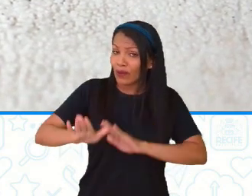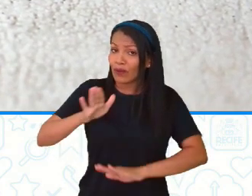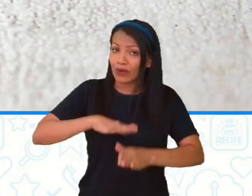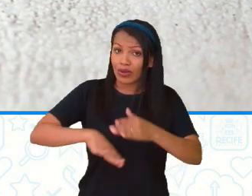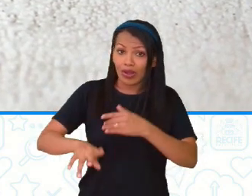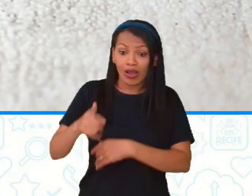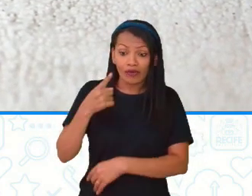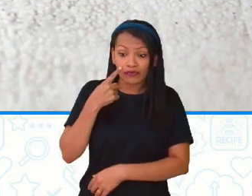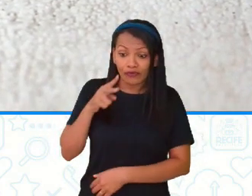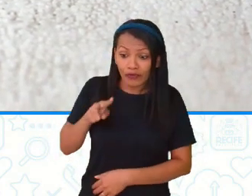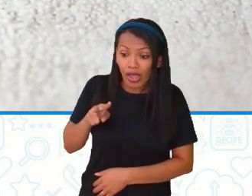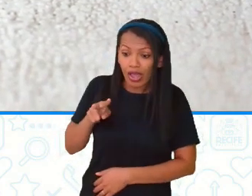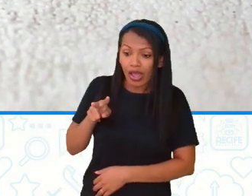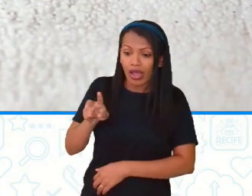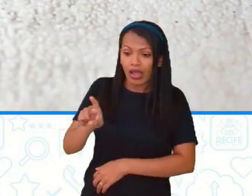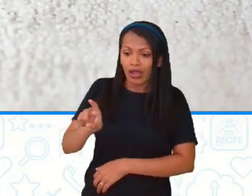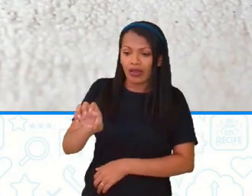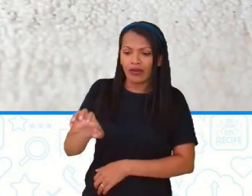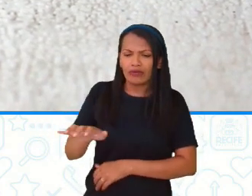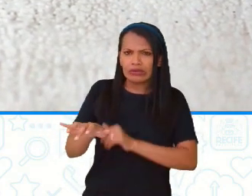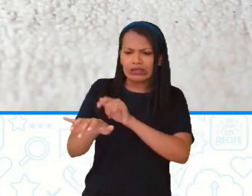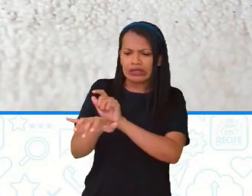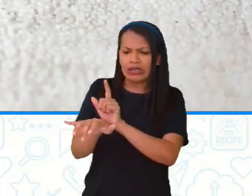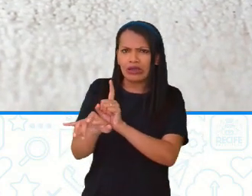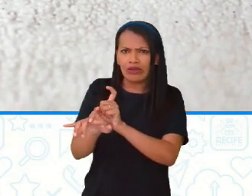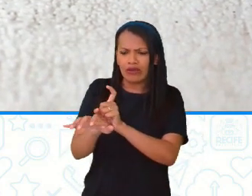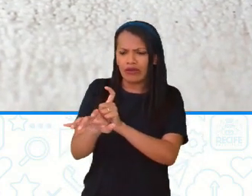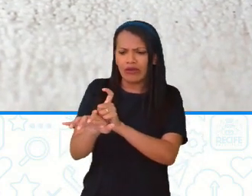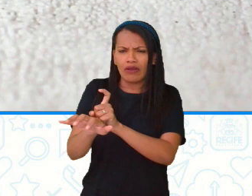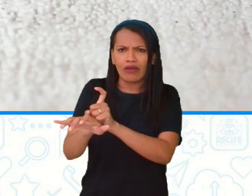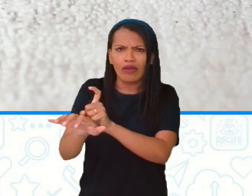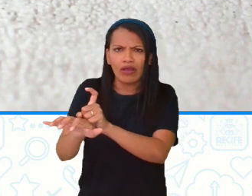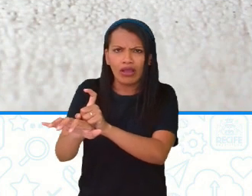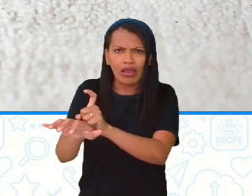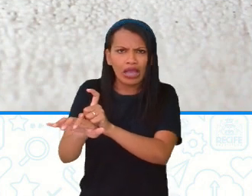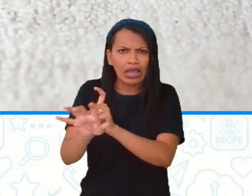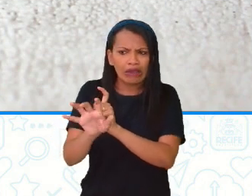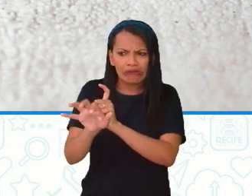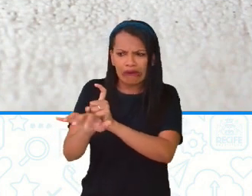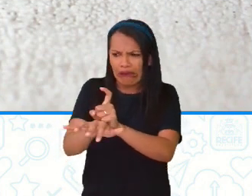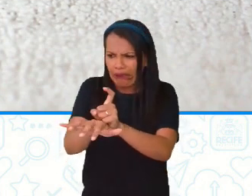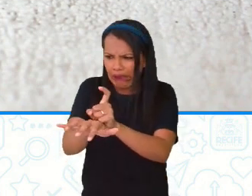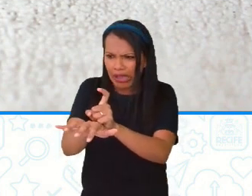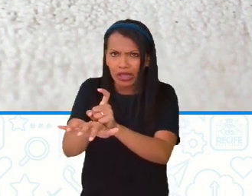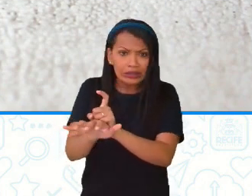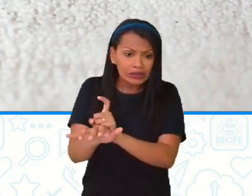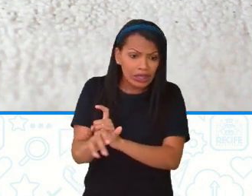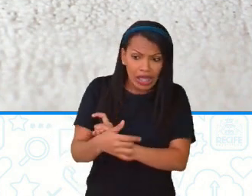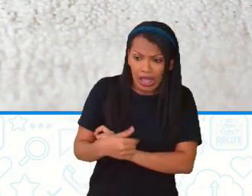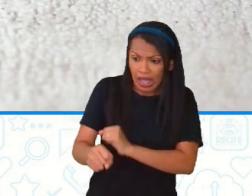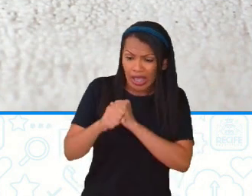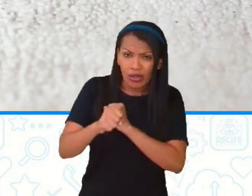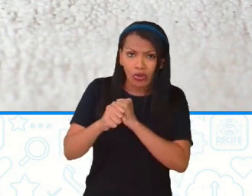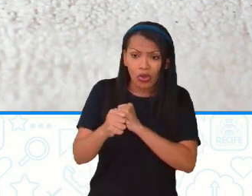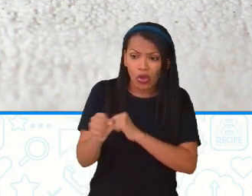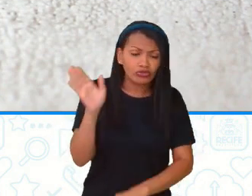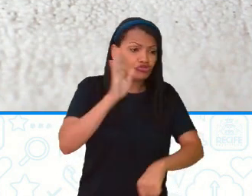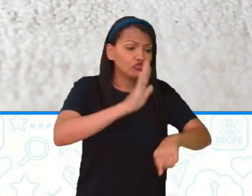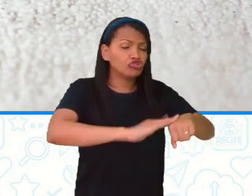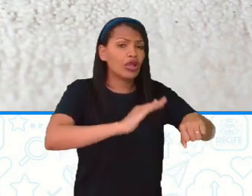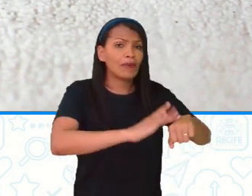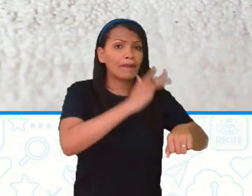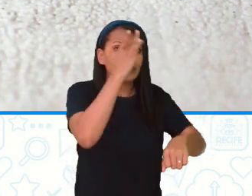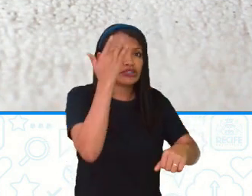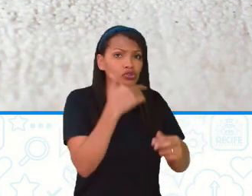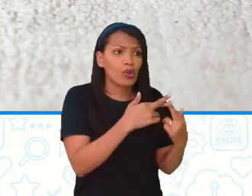um escorpião? Não vai para cima. Viu uma aranha? Não vai para cima. Mantém distância e chama um adulto ou um responsável